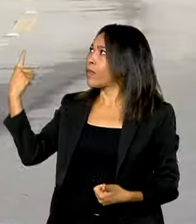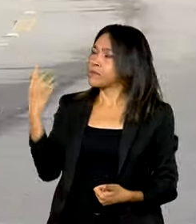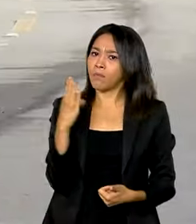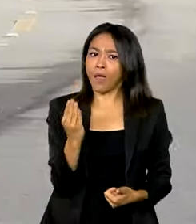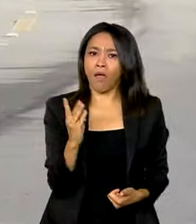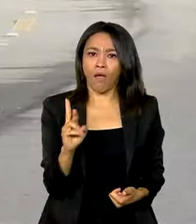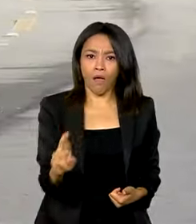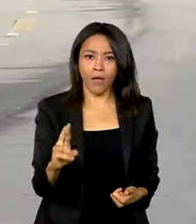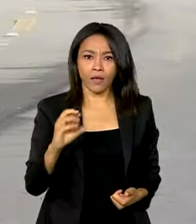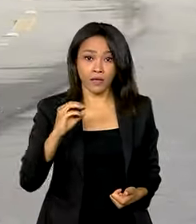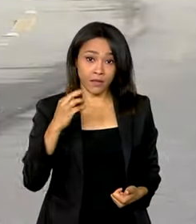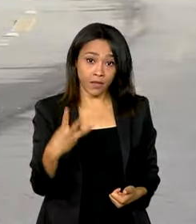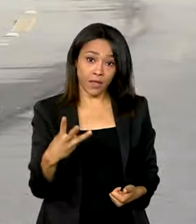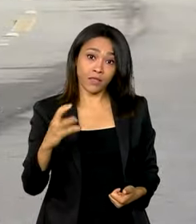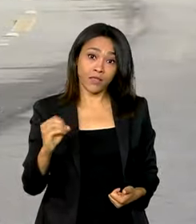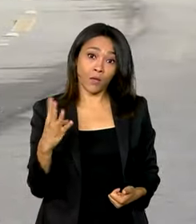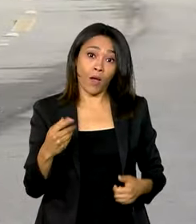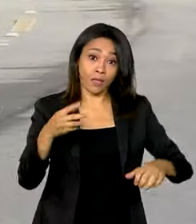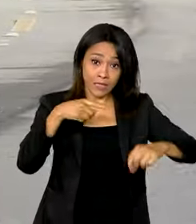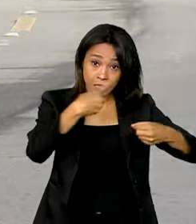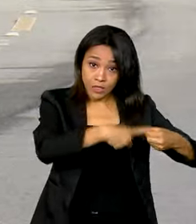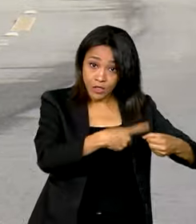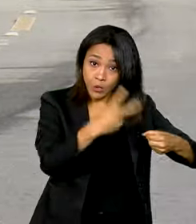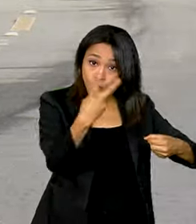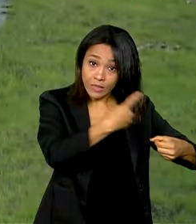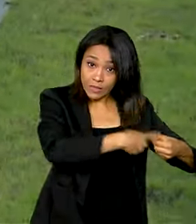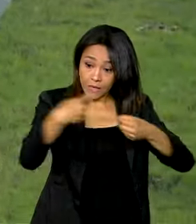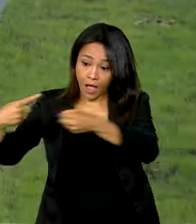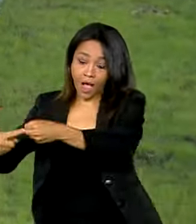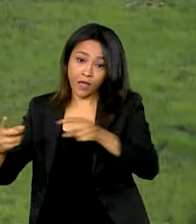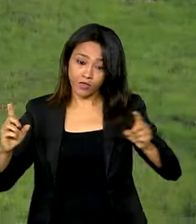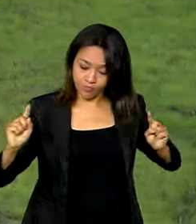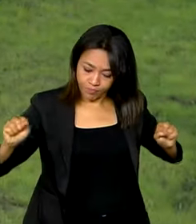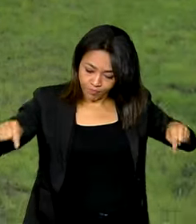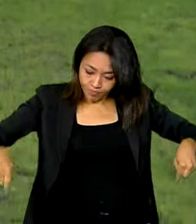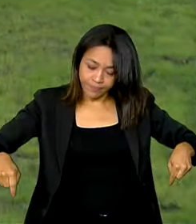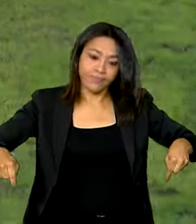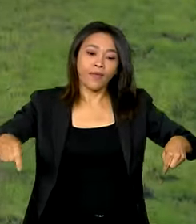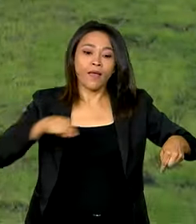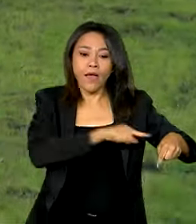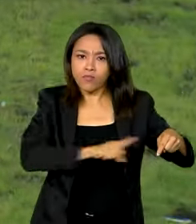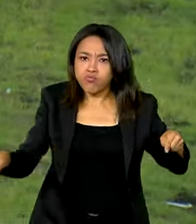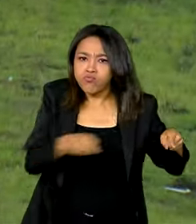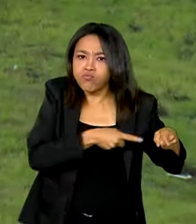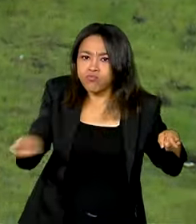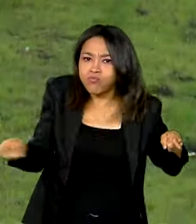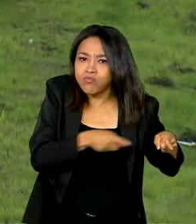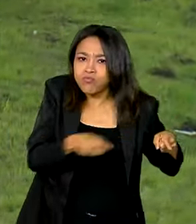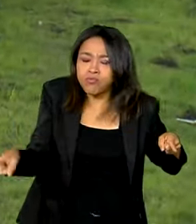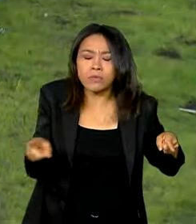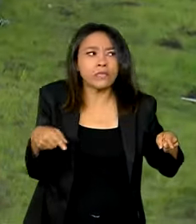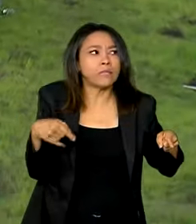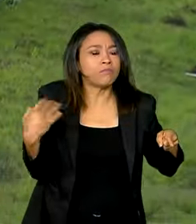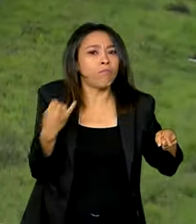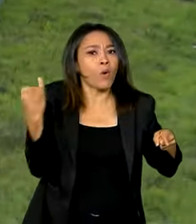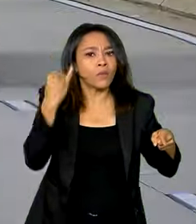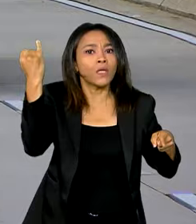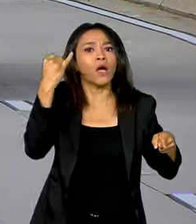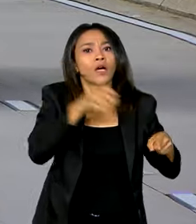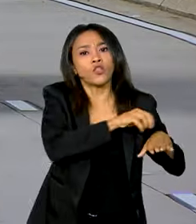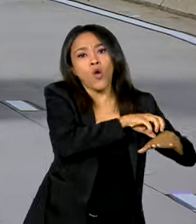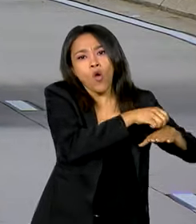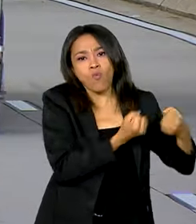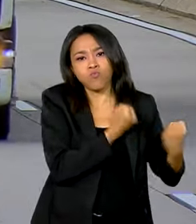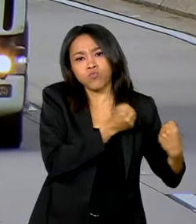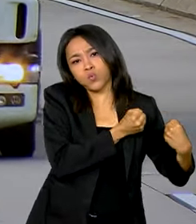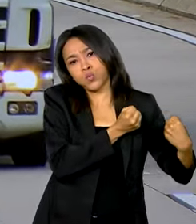BR-304 entre Parnamirim e Macaíba. A estrada é uma das vias mais importantes para o